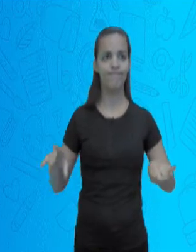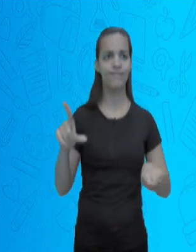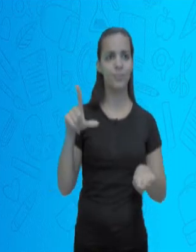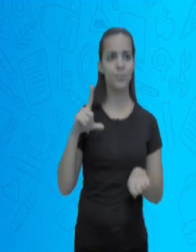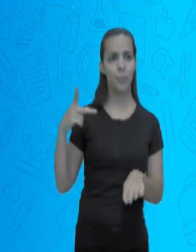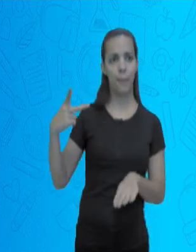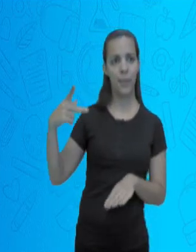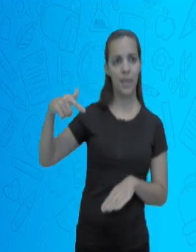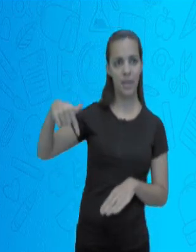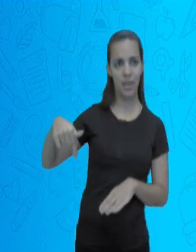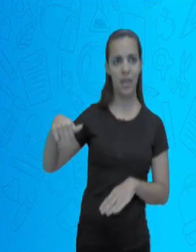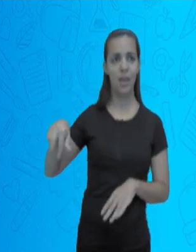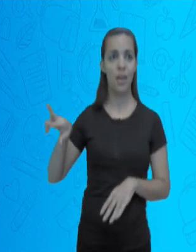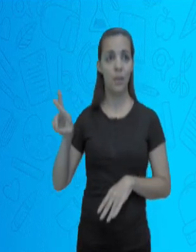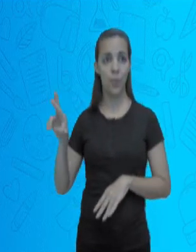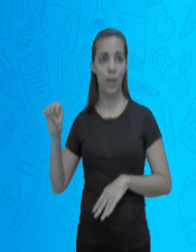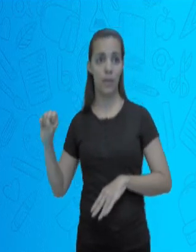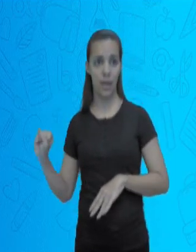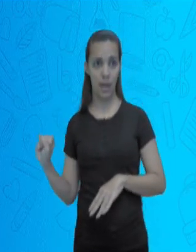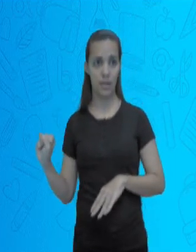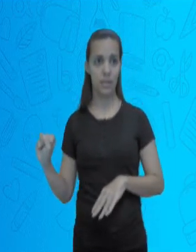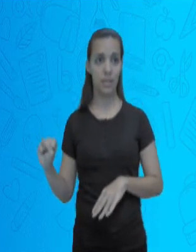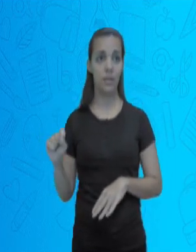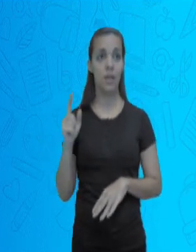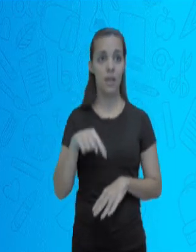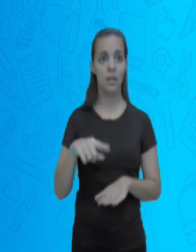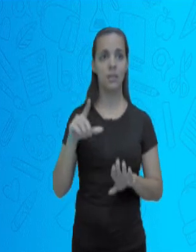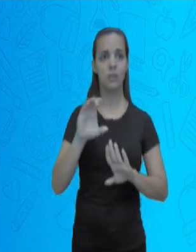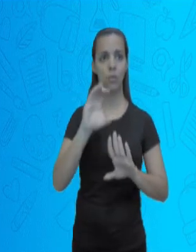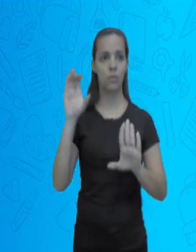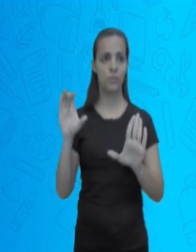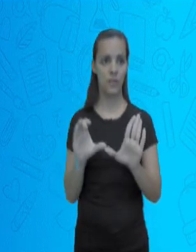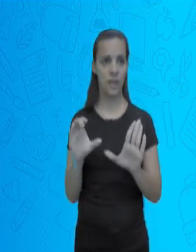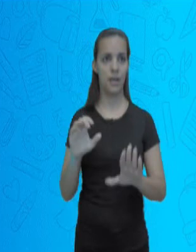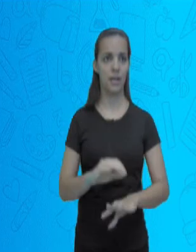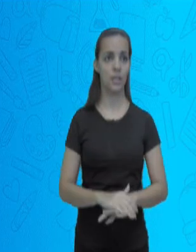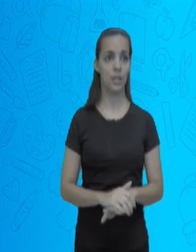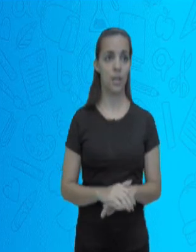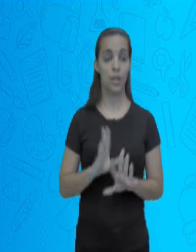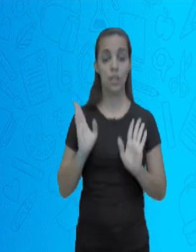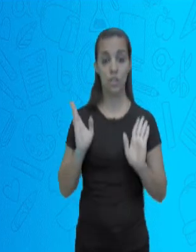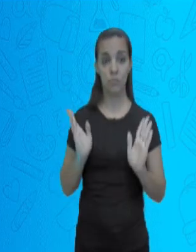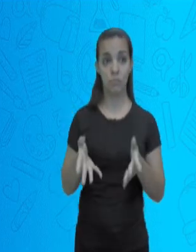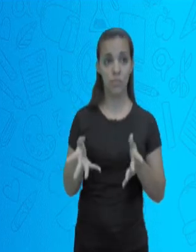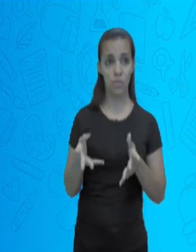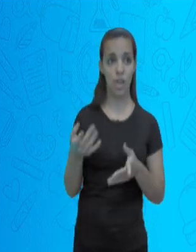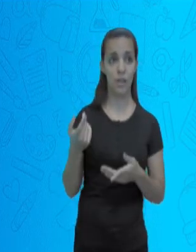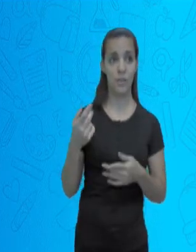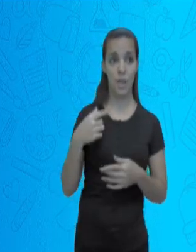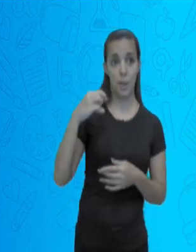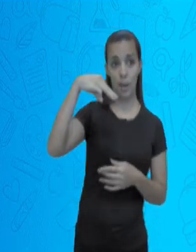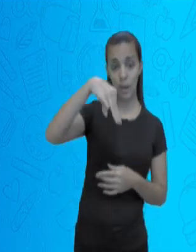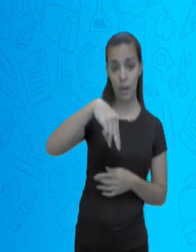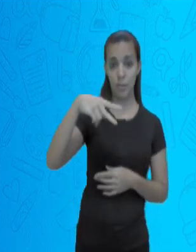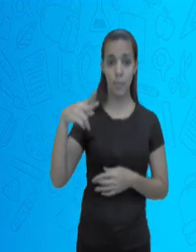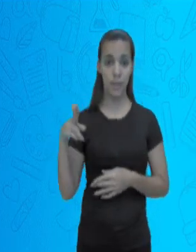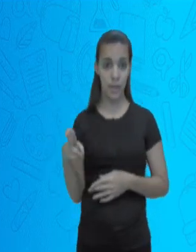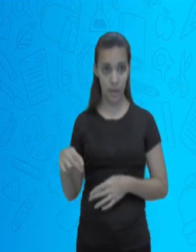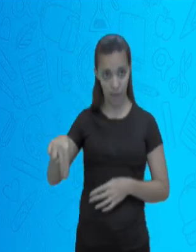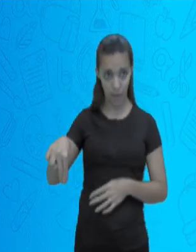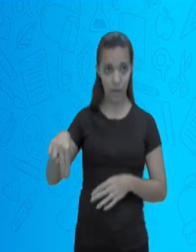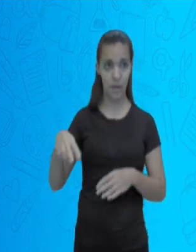e o RS. Esses são colineares. Já o segmento MN